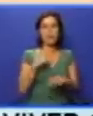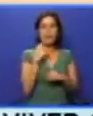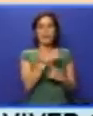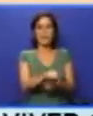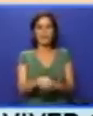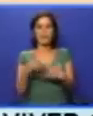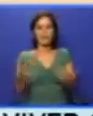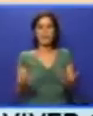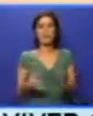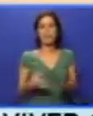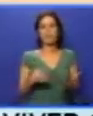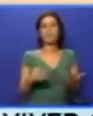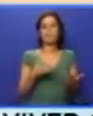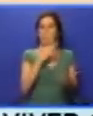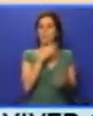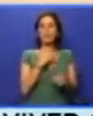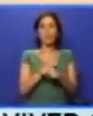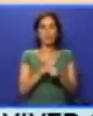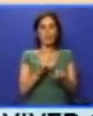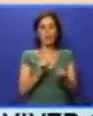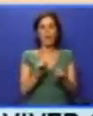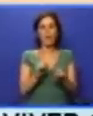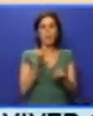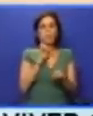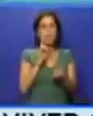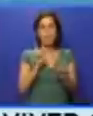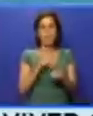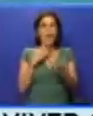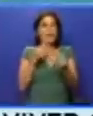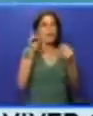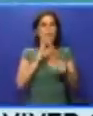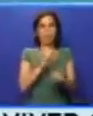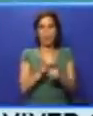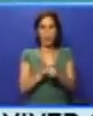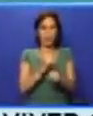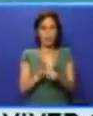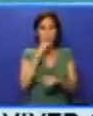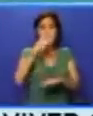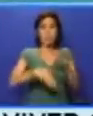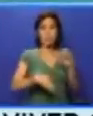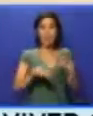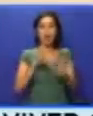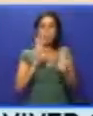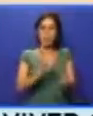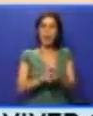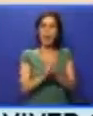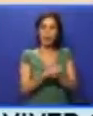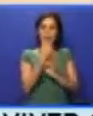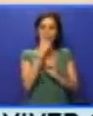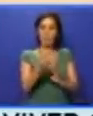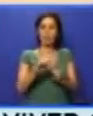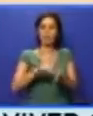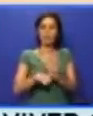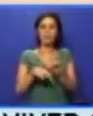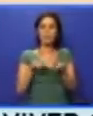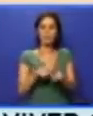negação. Portanto, mas o trabalho não passa a ser tão importante como deve ser considerado. Pois, não é? Mas este projeto